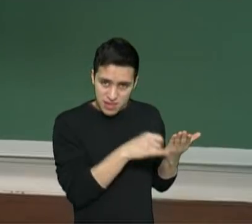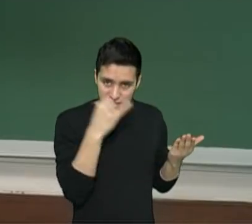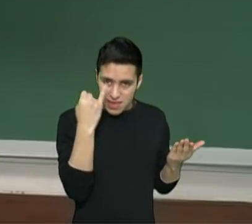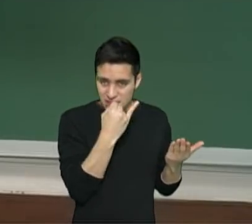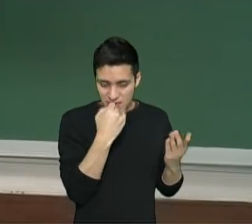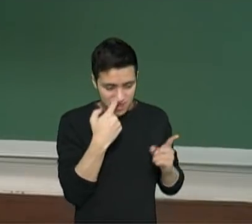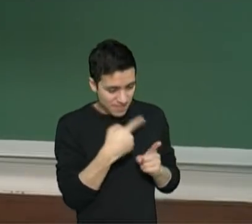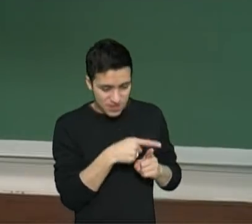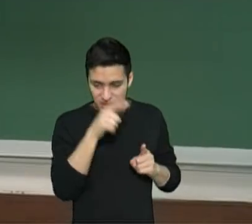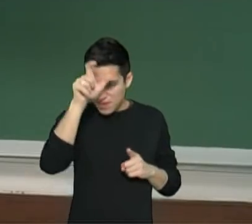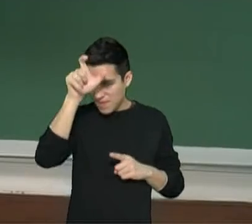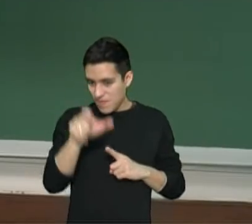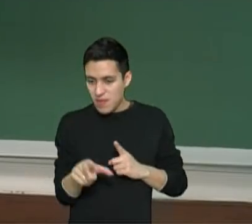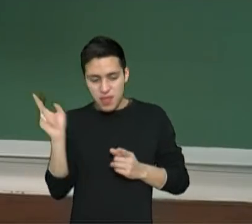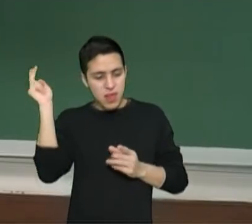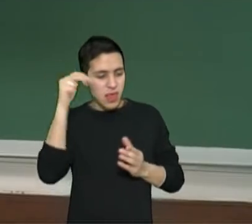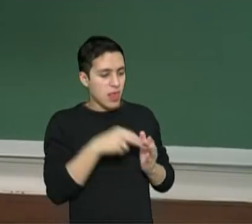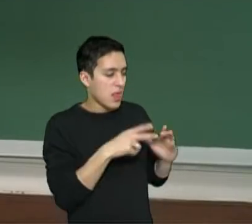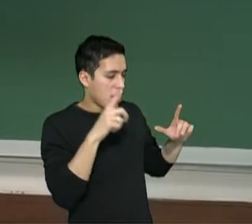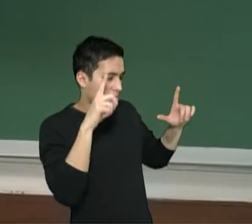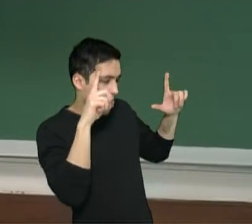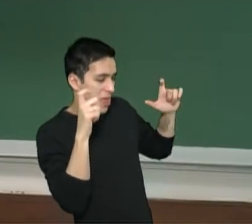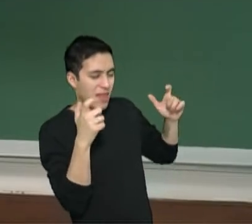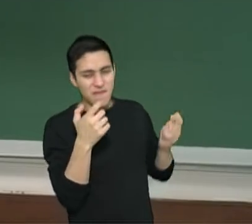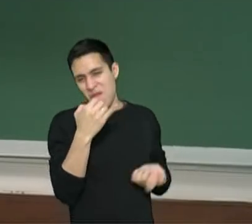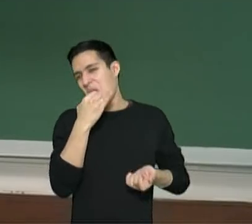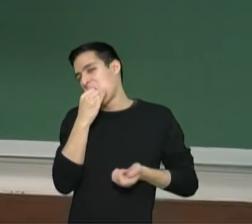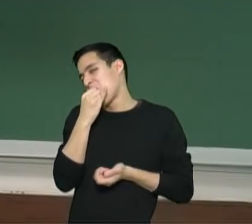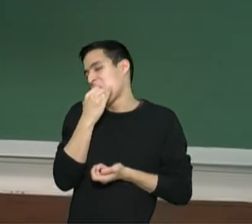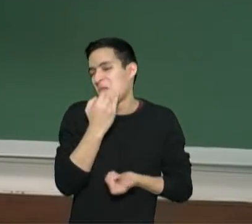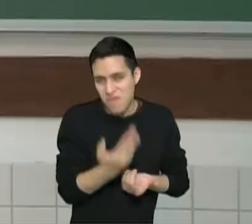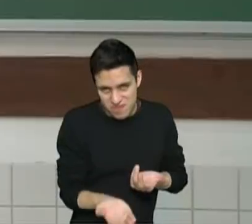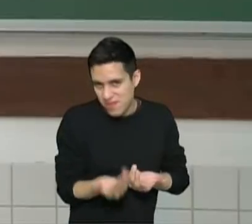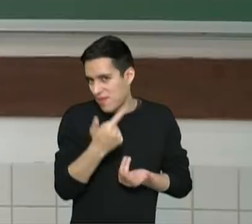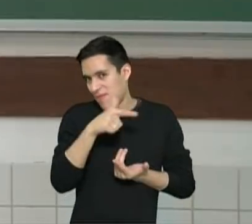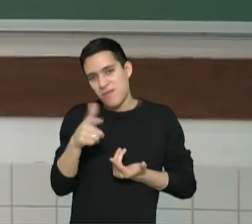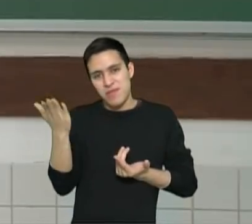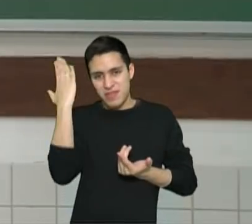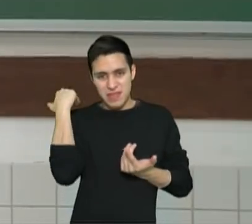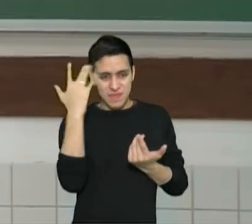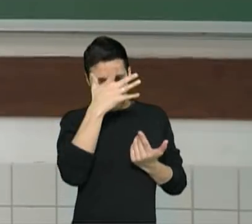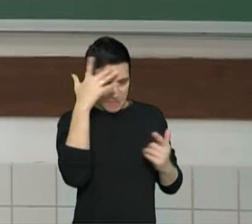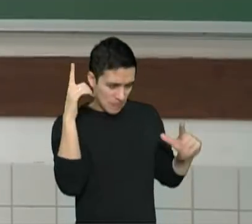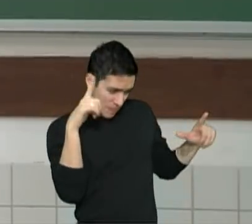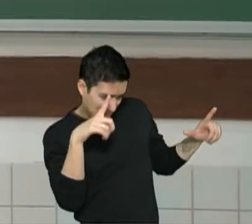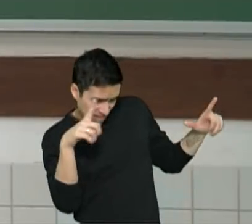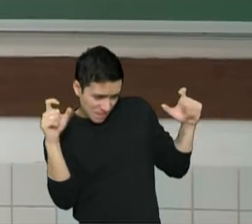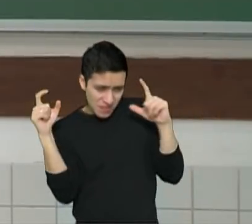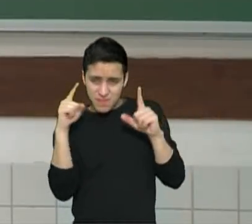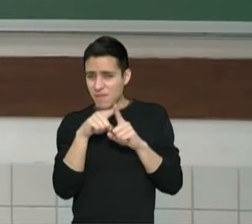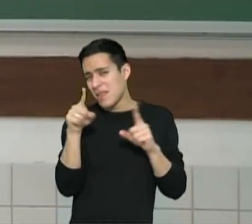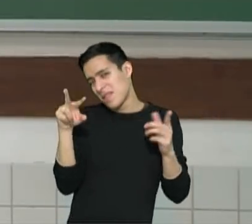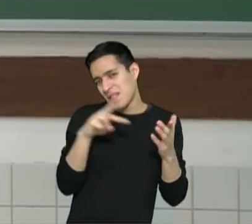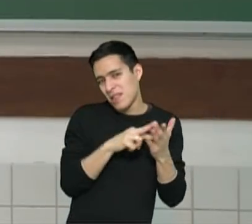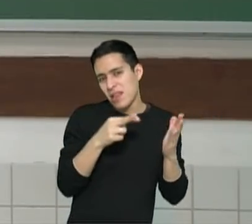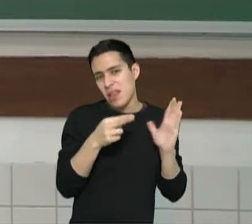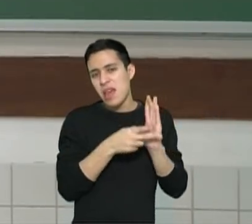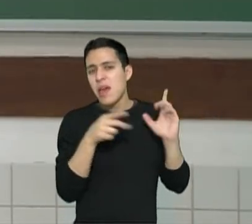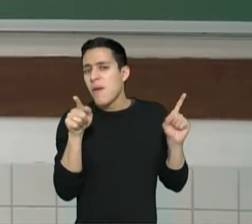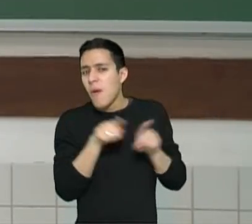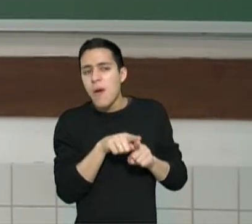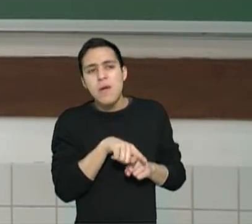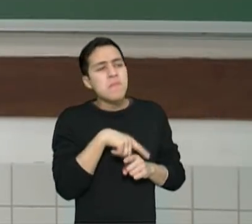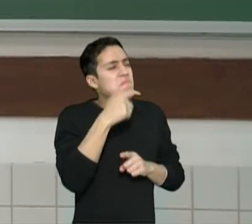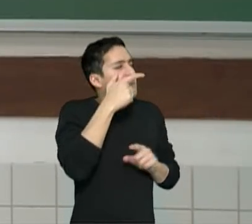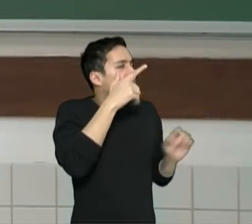o fotógrafo, né? Brincar aqui, claro que não existia foto na época, mas era como se ele estivesse clicando ali, registrando o